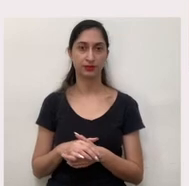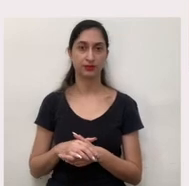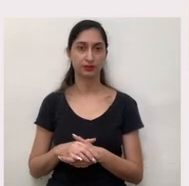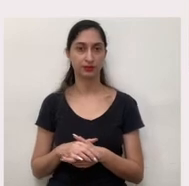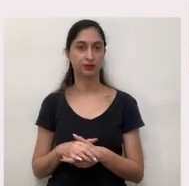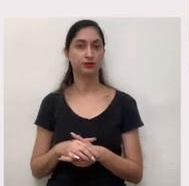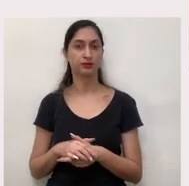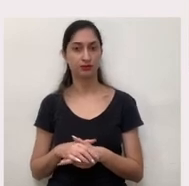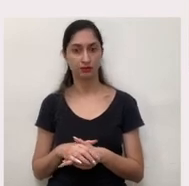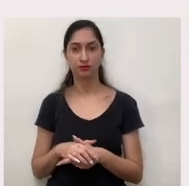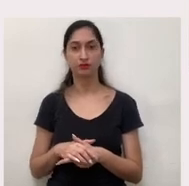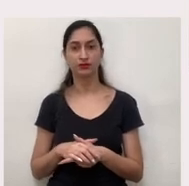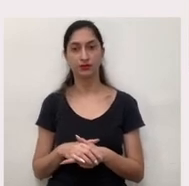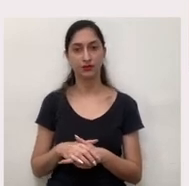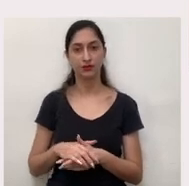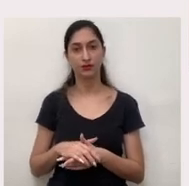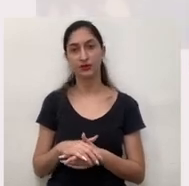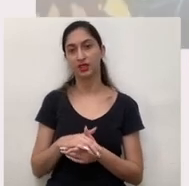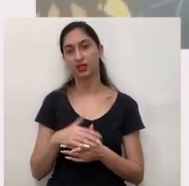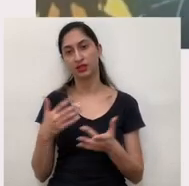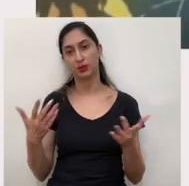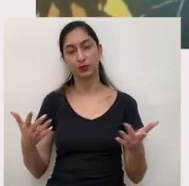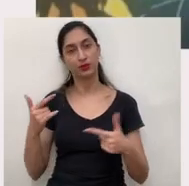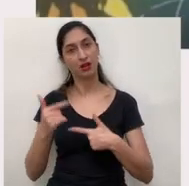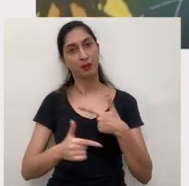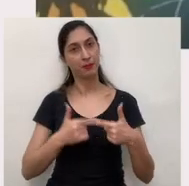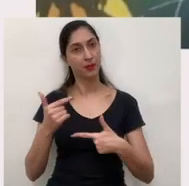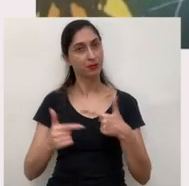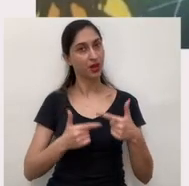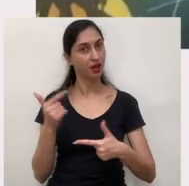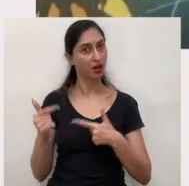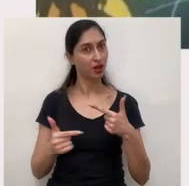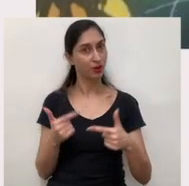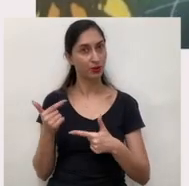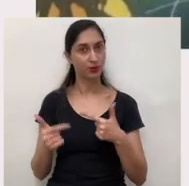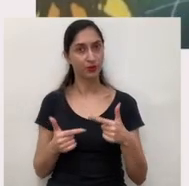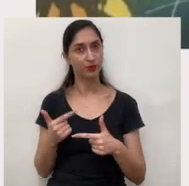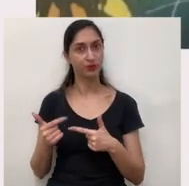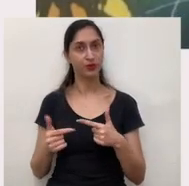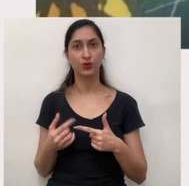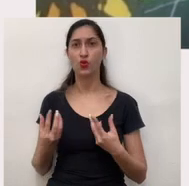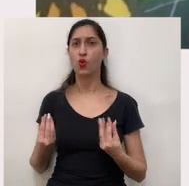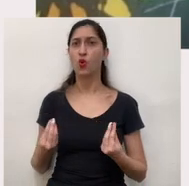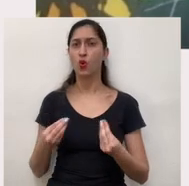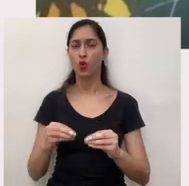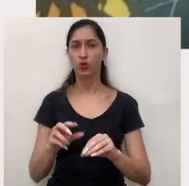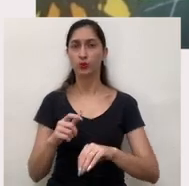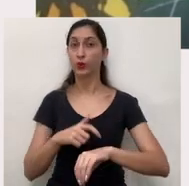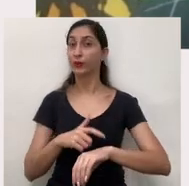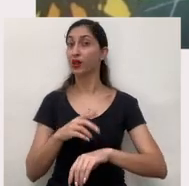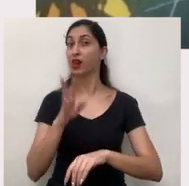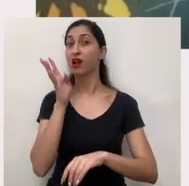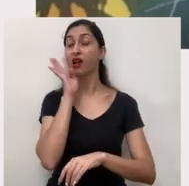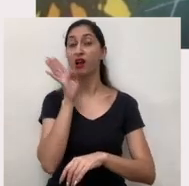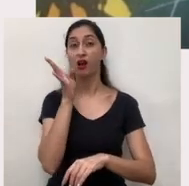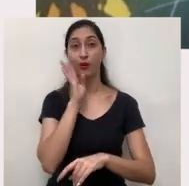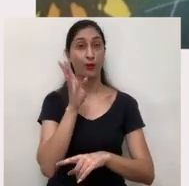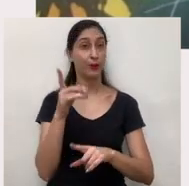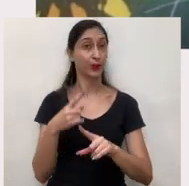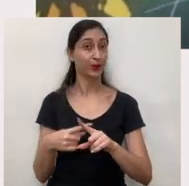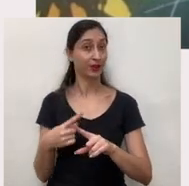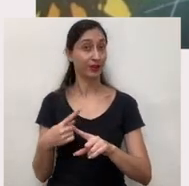e aí, nesse sentido, acho que o trabalho ele se inseriu assim num momento muito legal, assim,